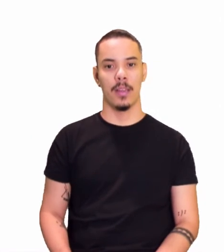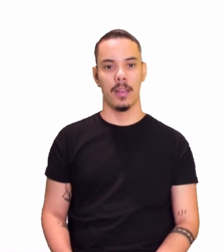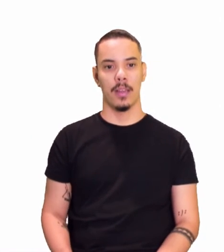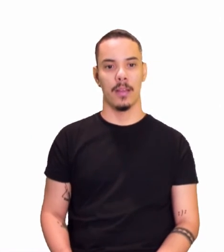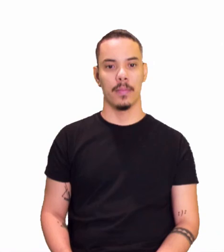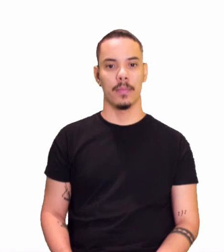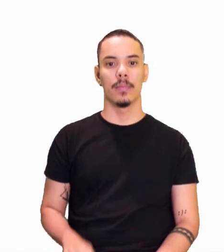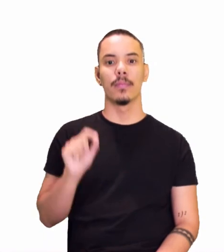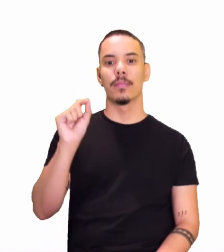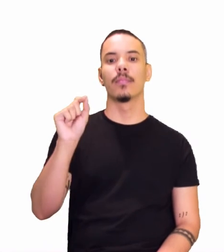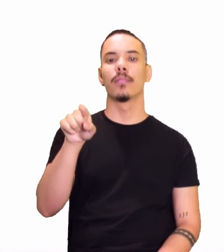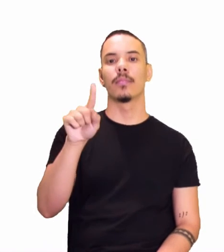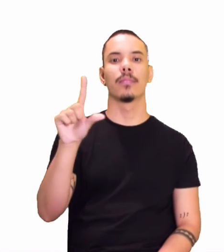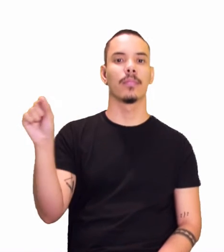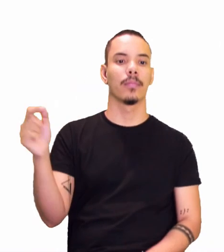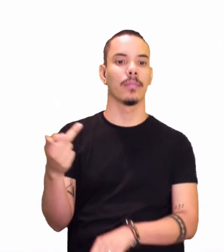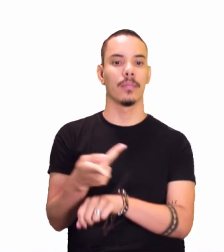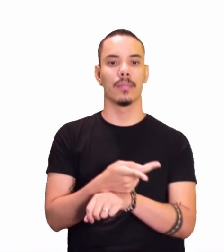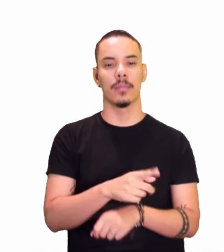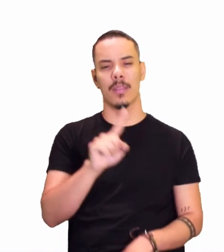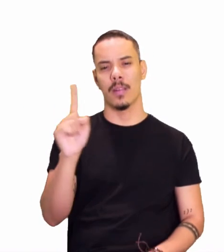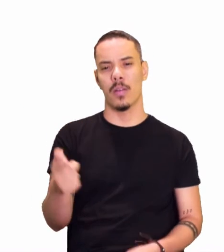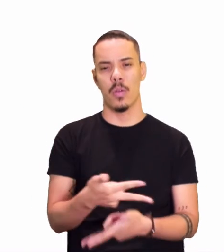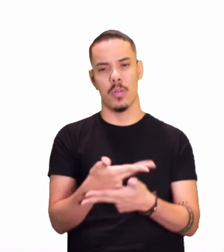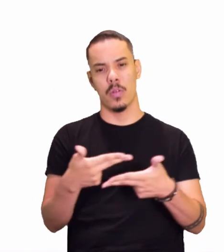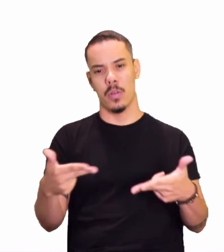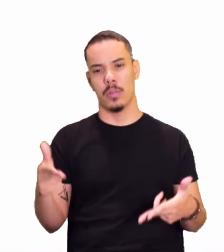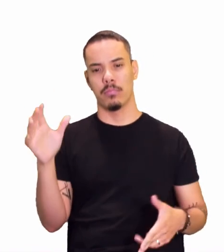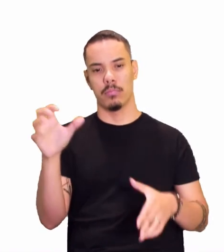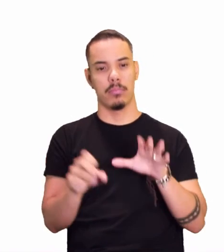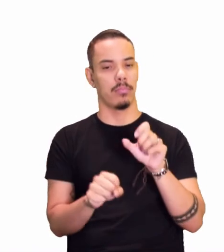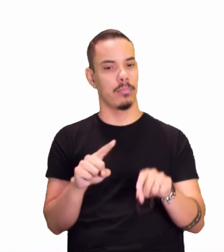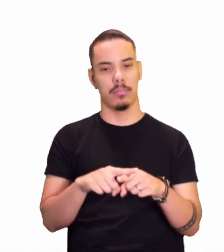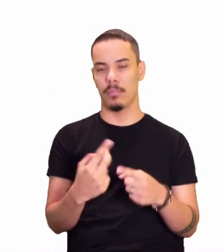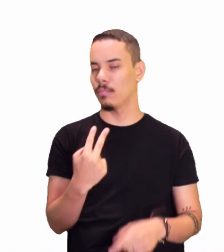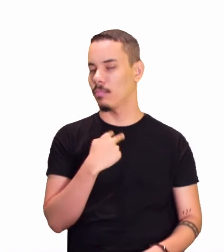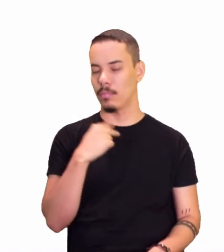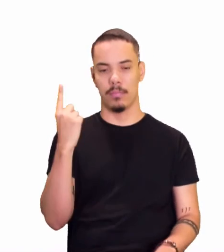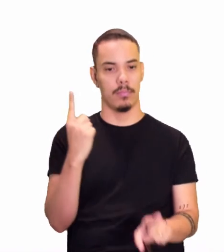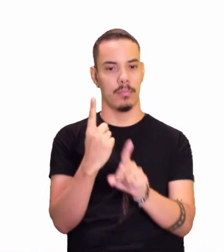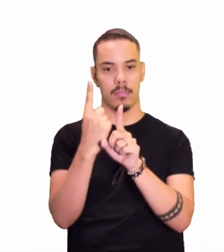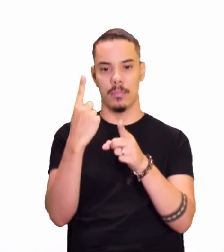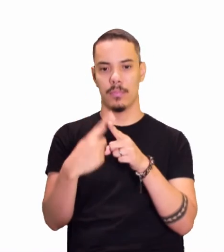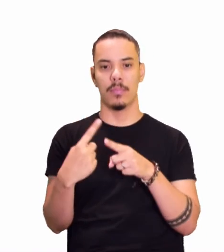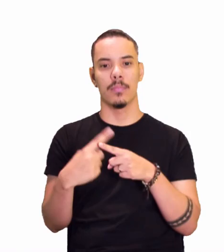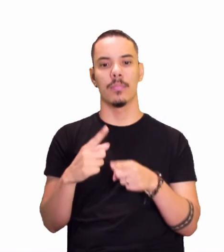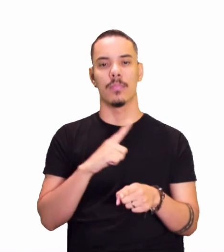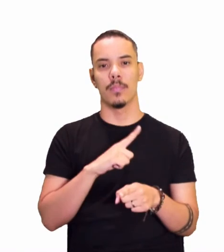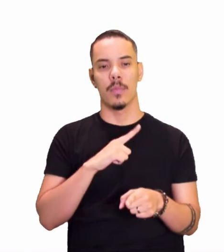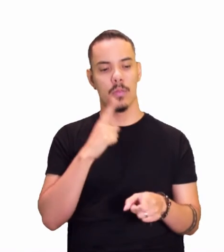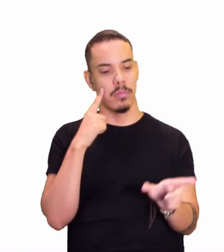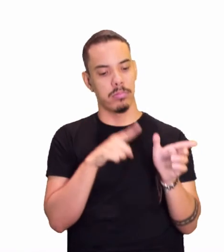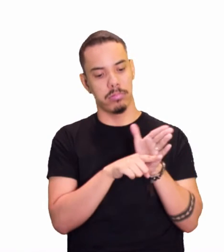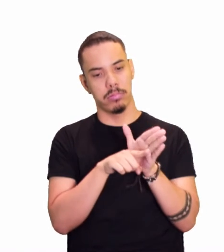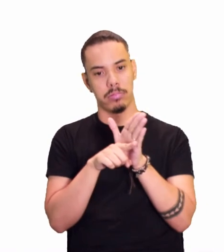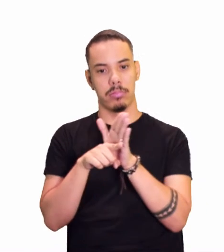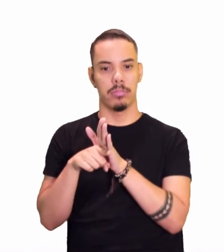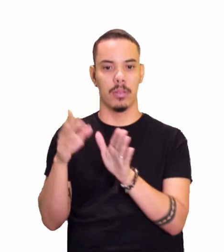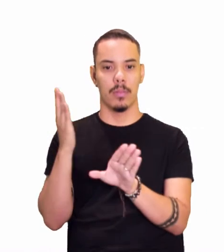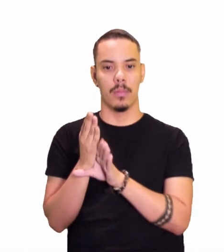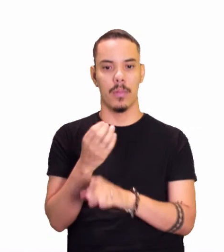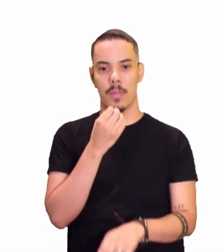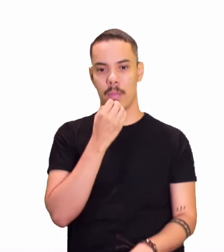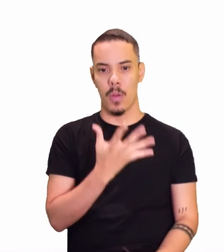andas tu aí buscando? Mil coisas ando a buscar, delas não posso achar, porém ando porfiando, por quão